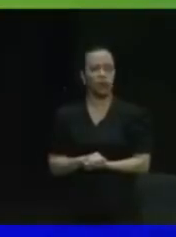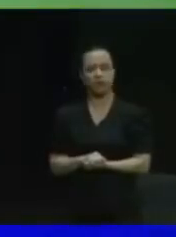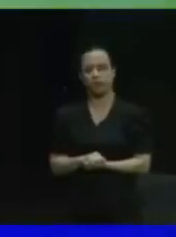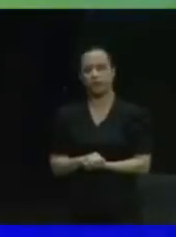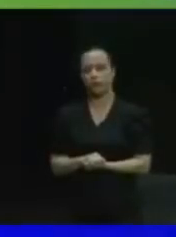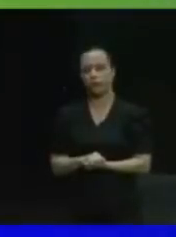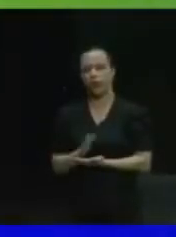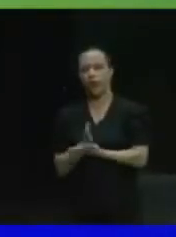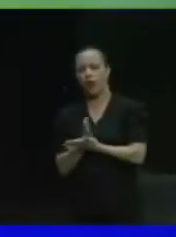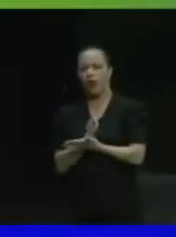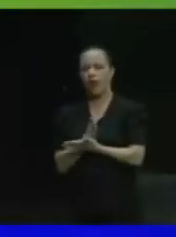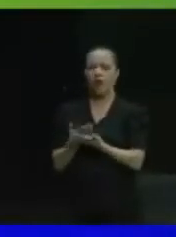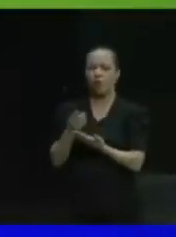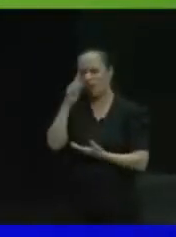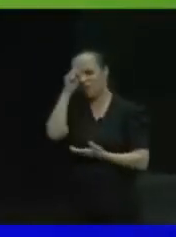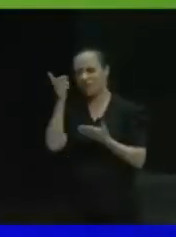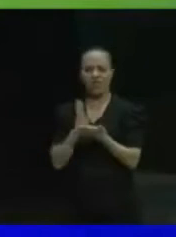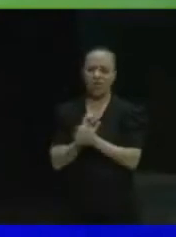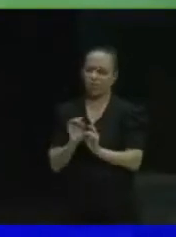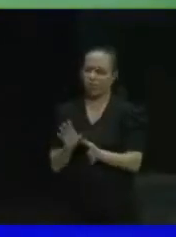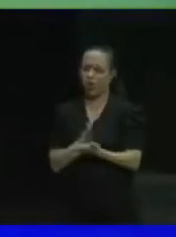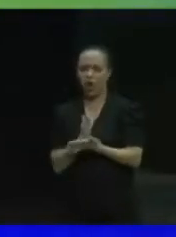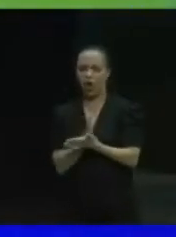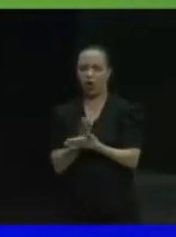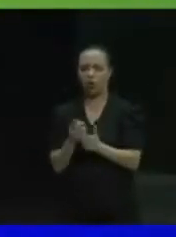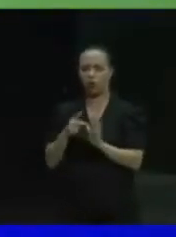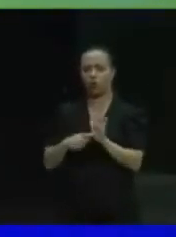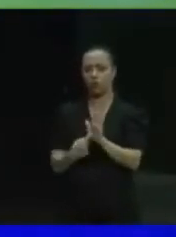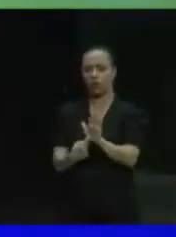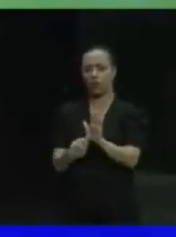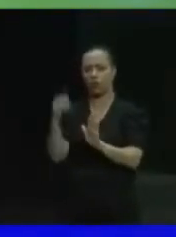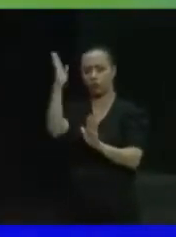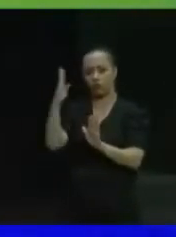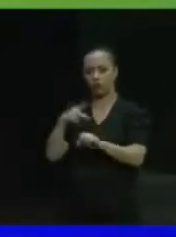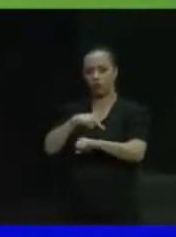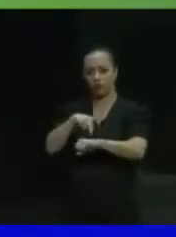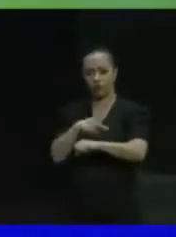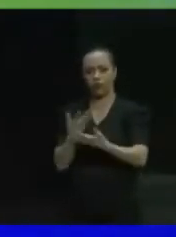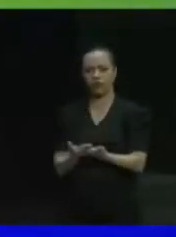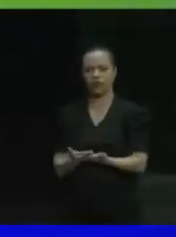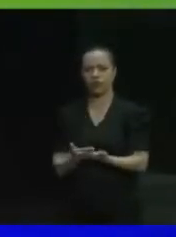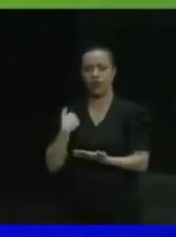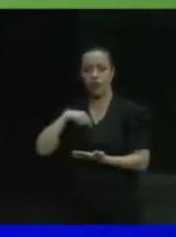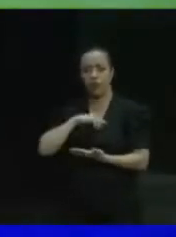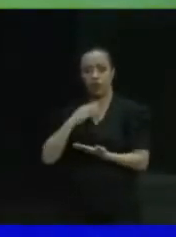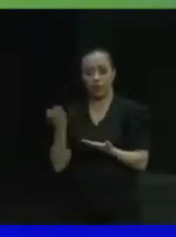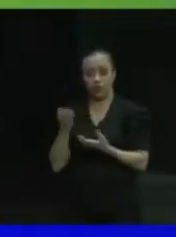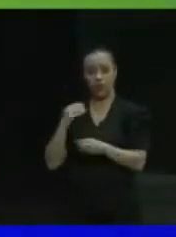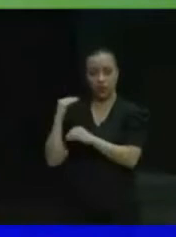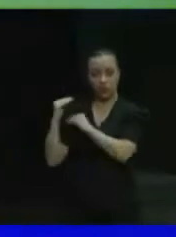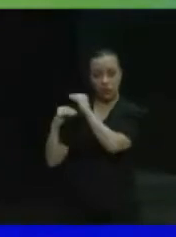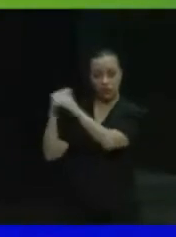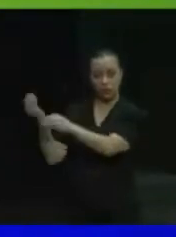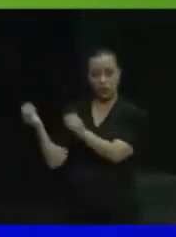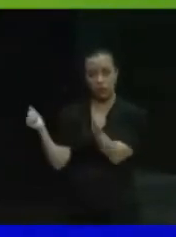Essas são apenas algumas ideias para o nosso projeto de país. Nós queremos construí-lo